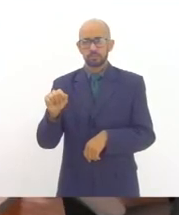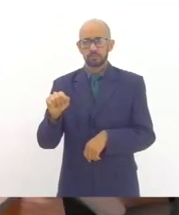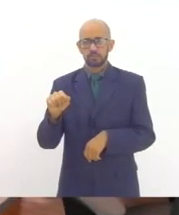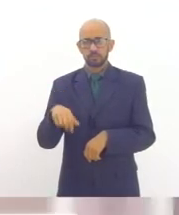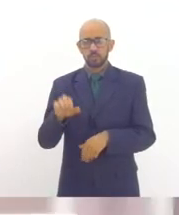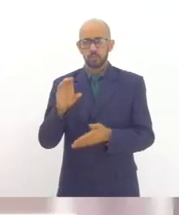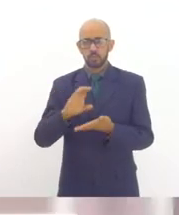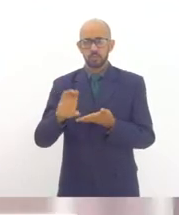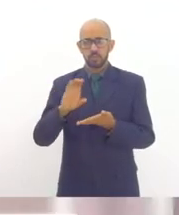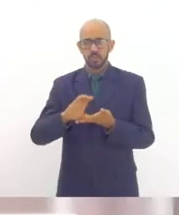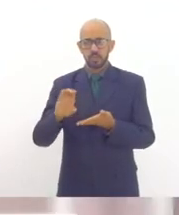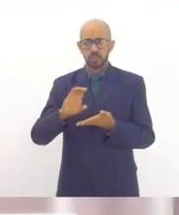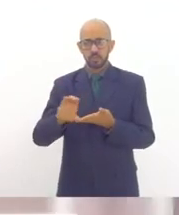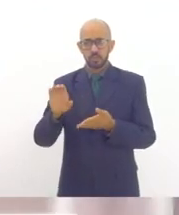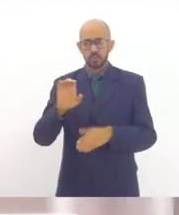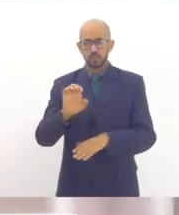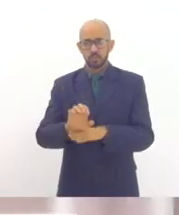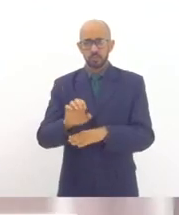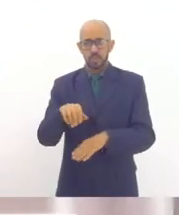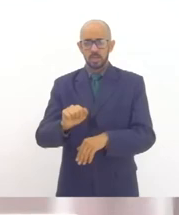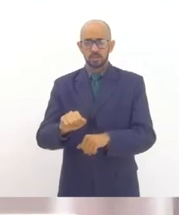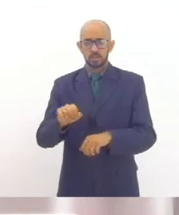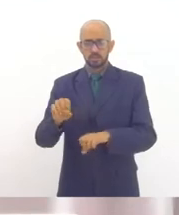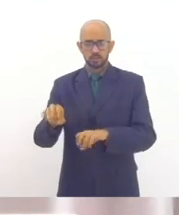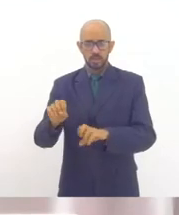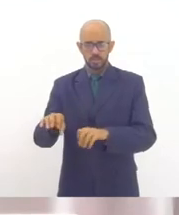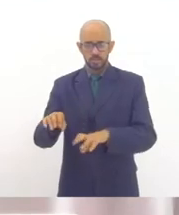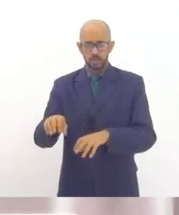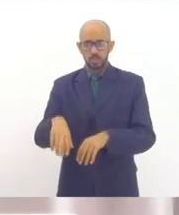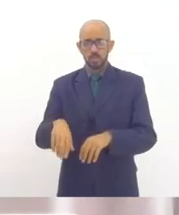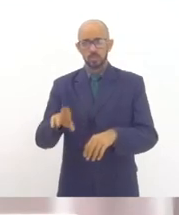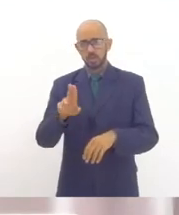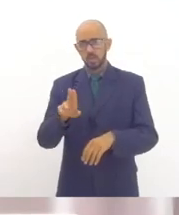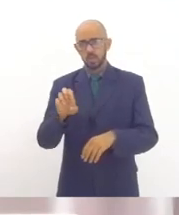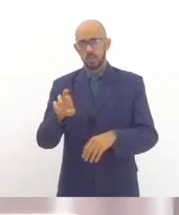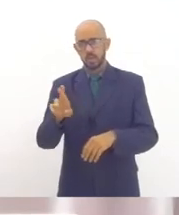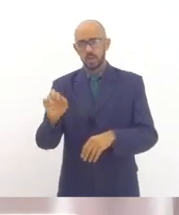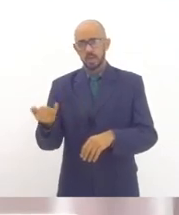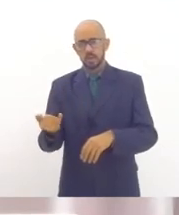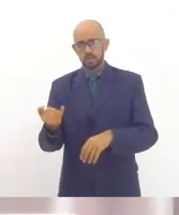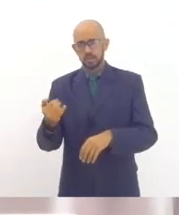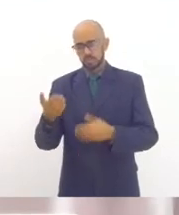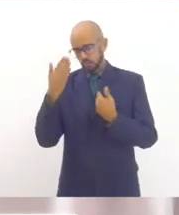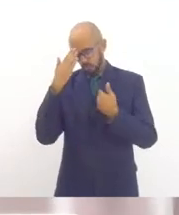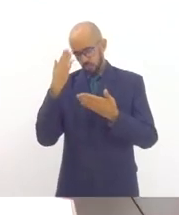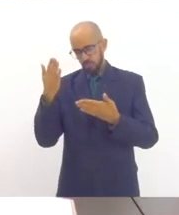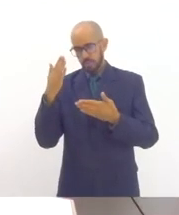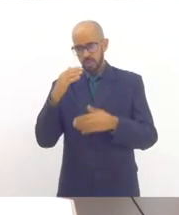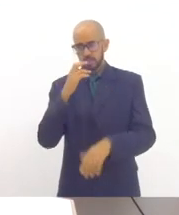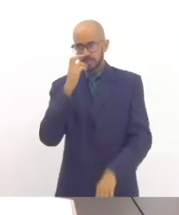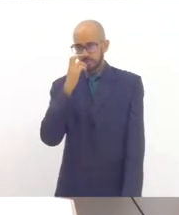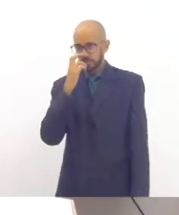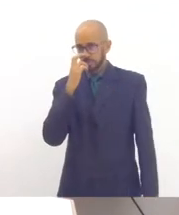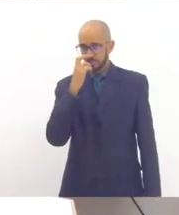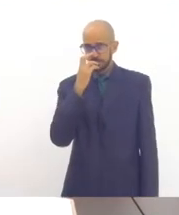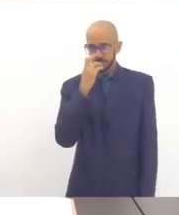Estadual de Educação e professora da UERJ. Obrigado, Ana Karina, pela presença.